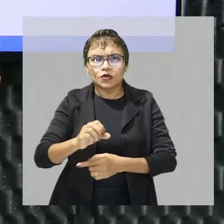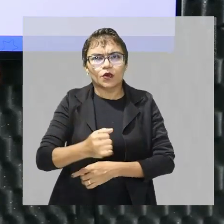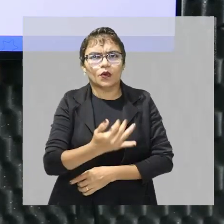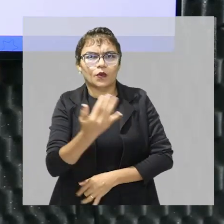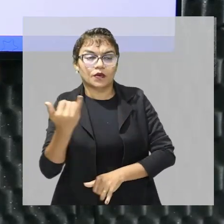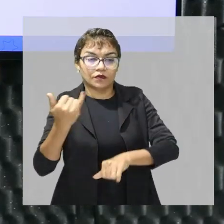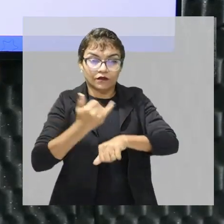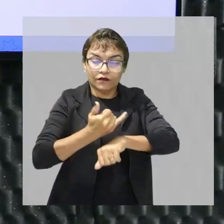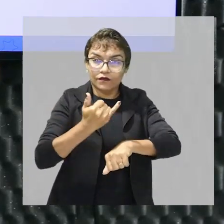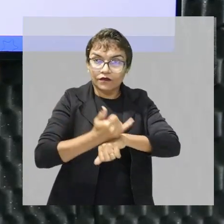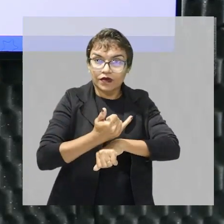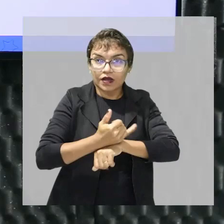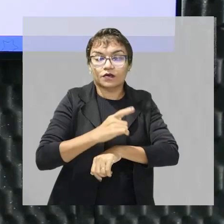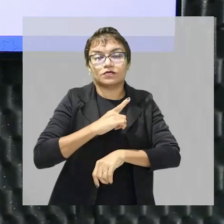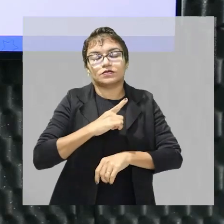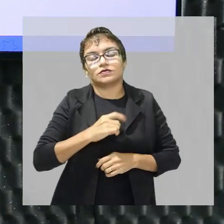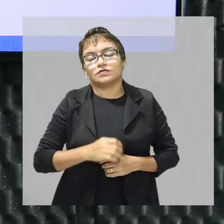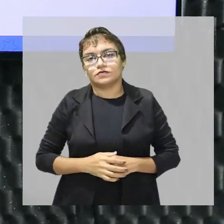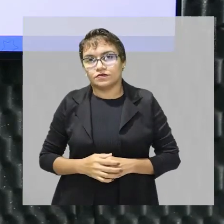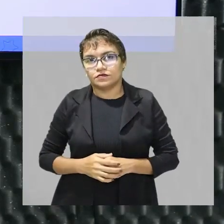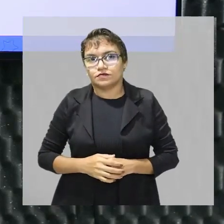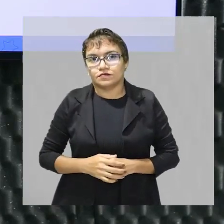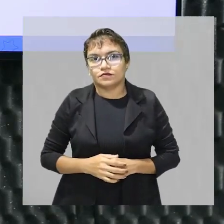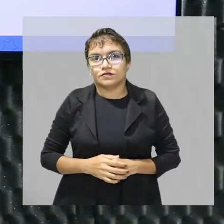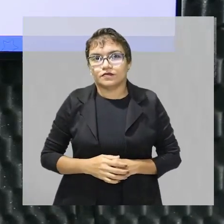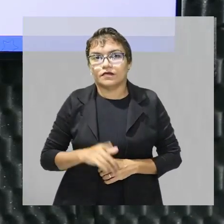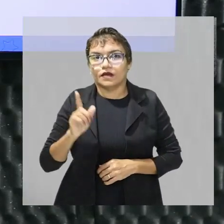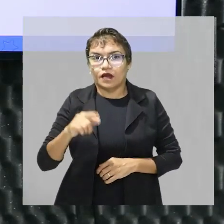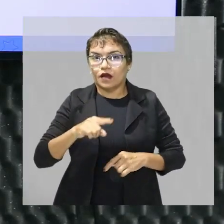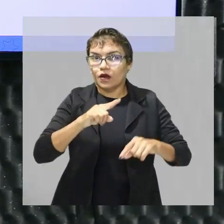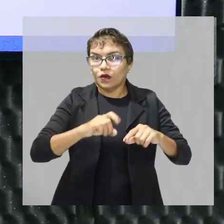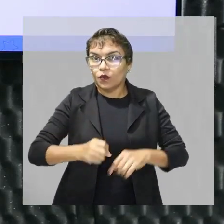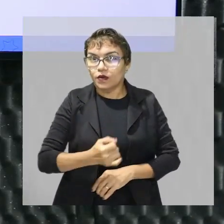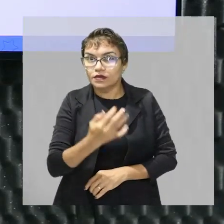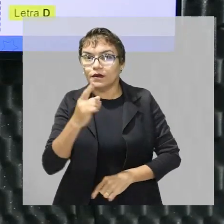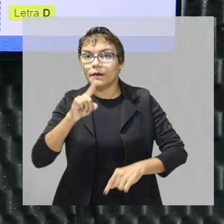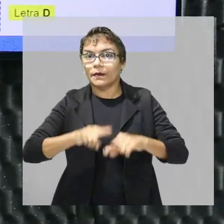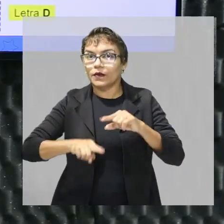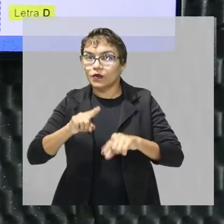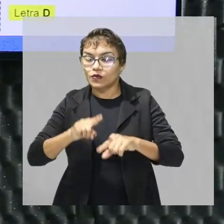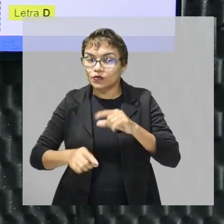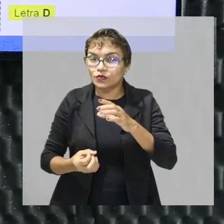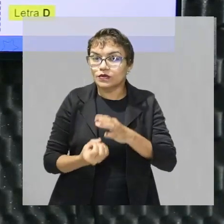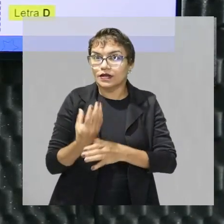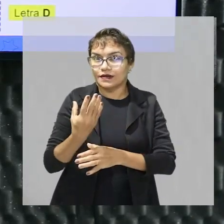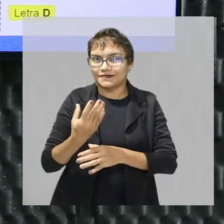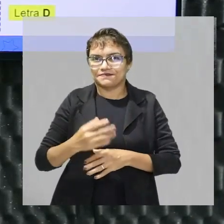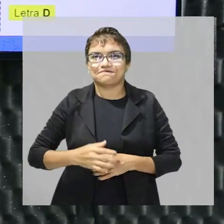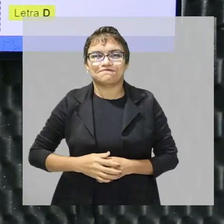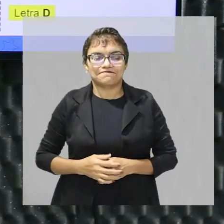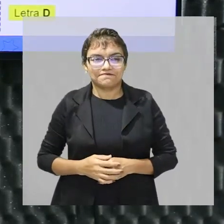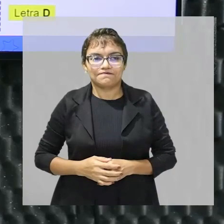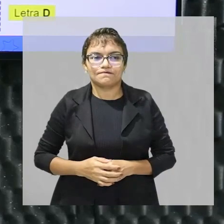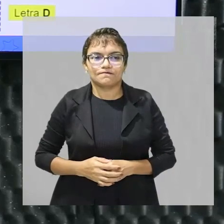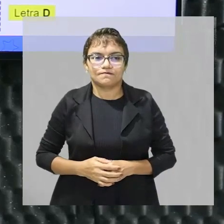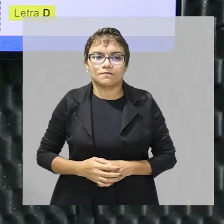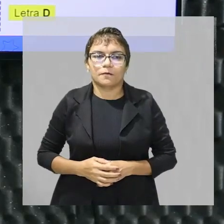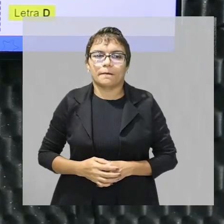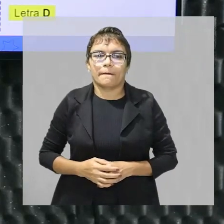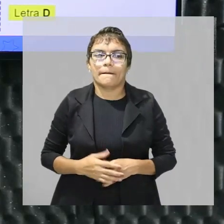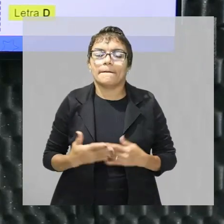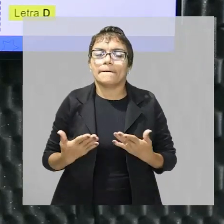será obtido, então, quantidade de produto que será formado, certo?